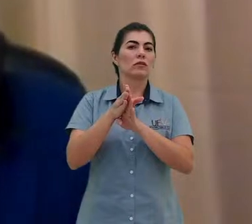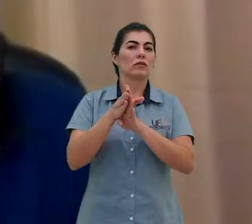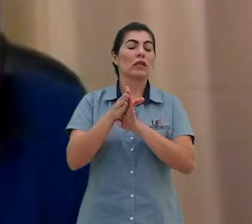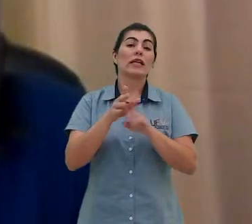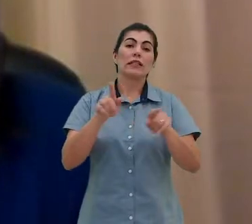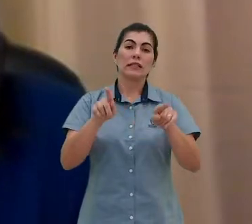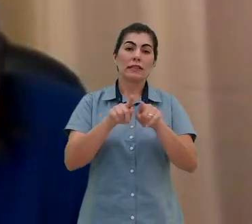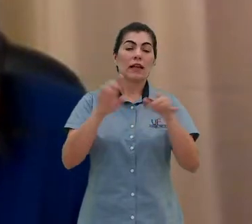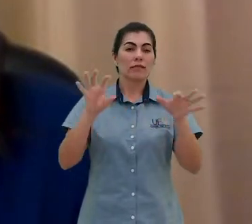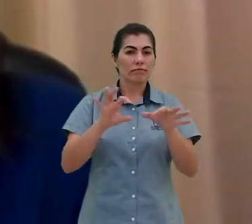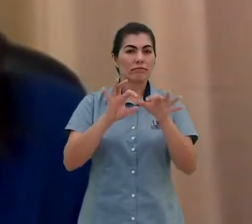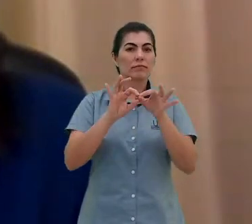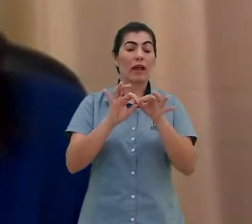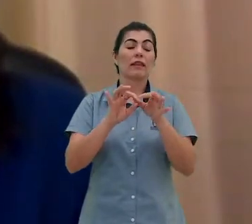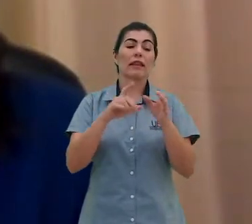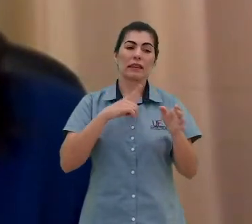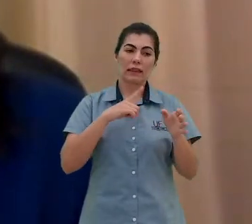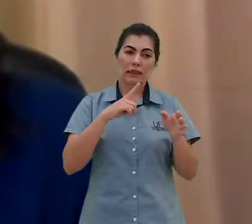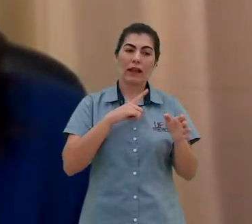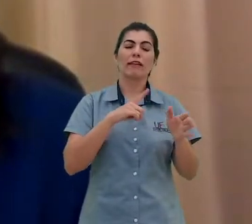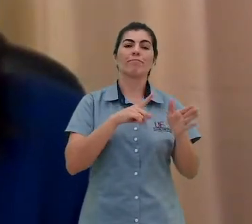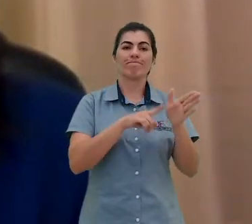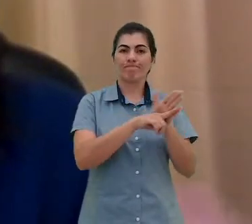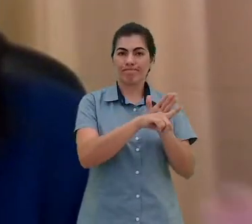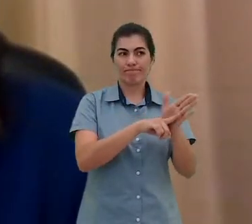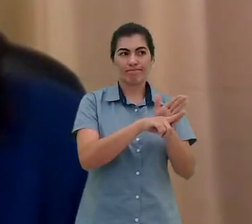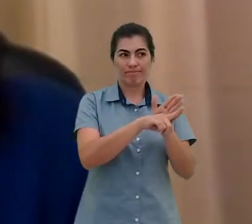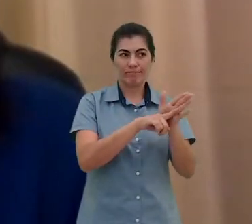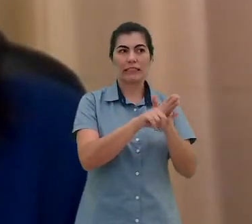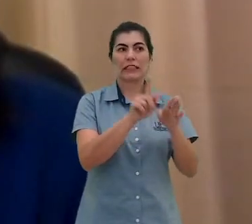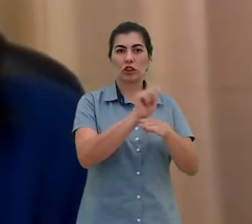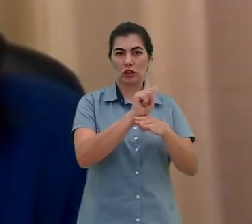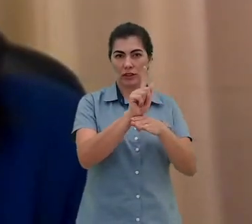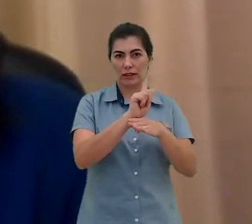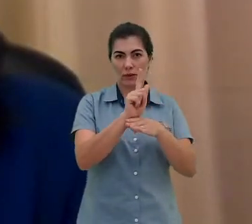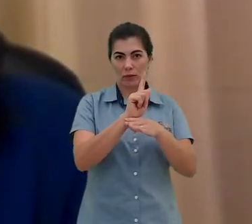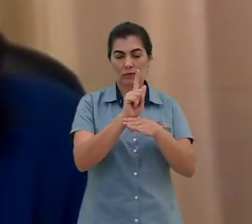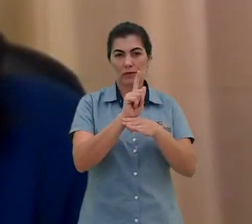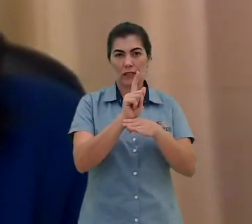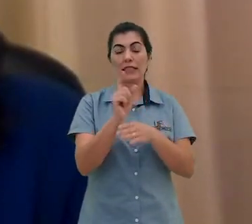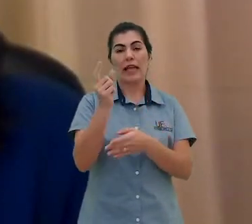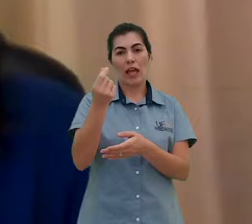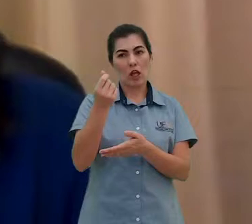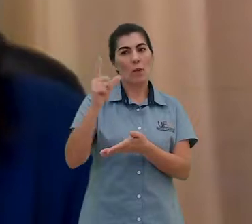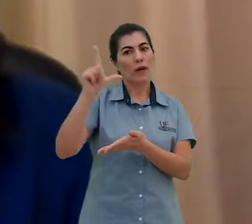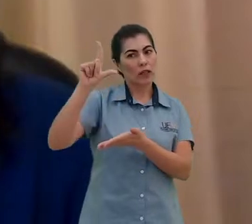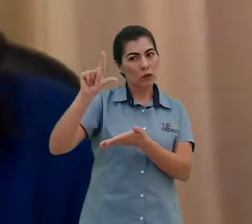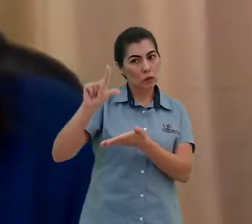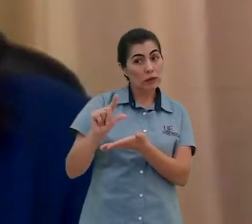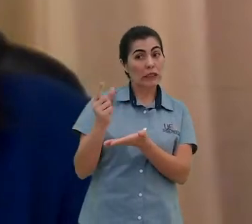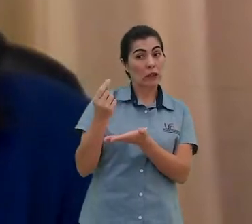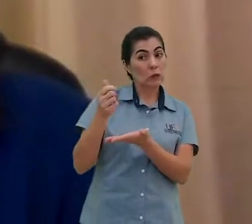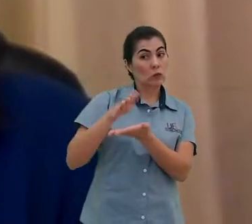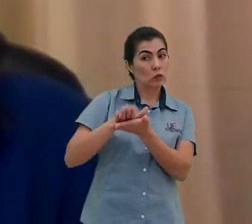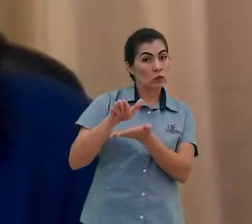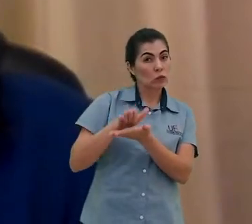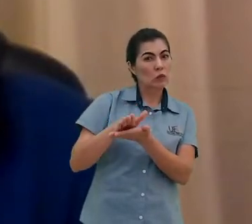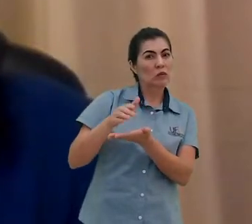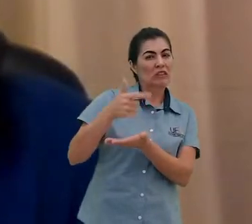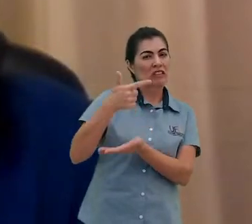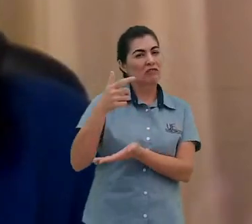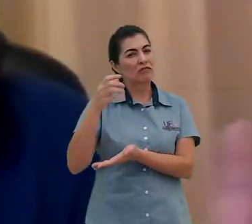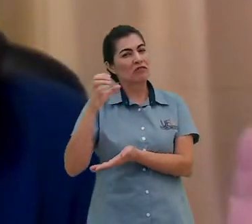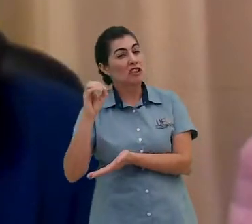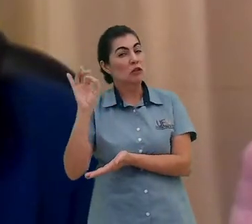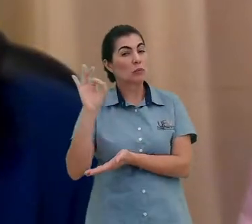tem pesquisas. E aí eles mostram que há sim uma redução de custos, tá? Cerca de 20%, mais